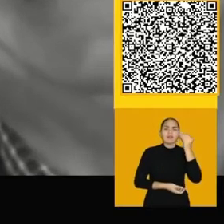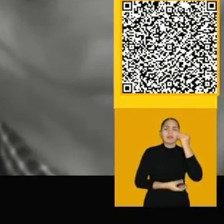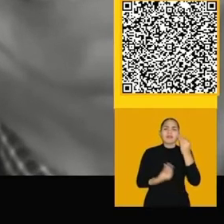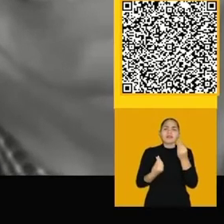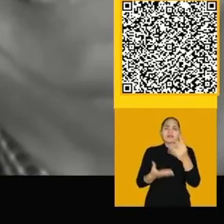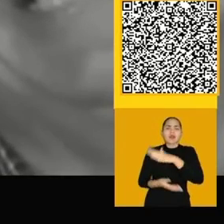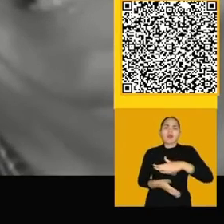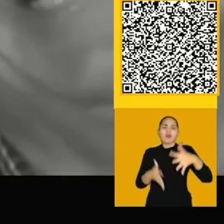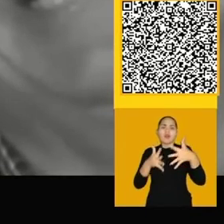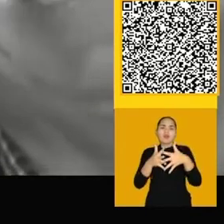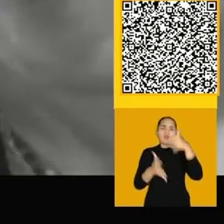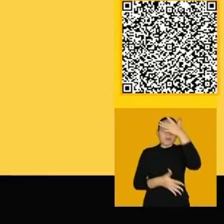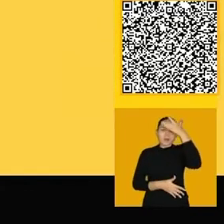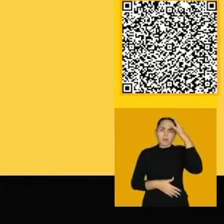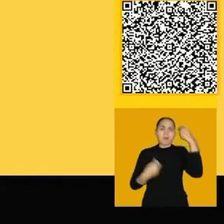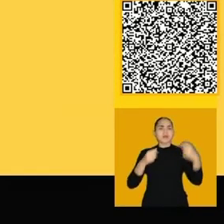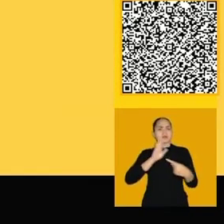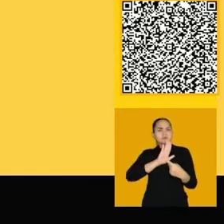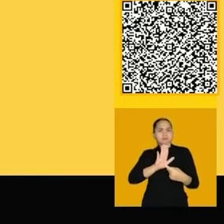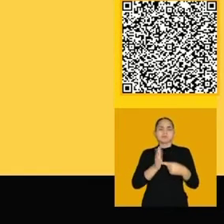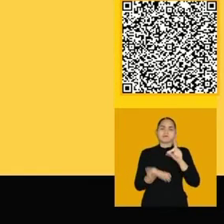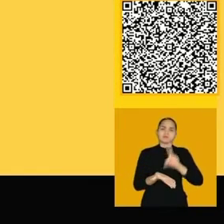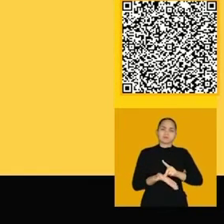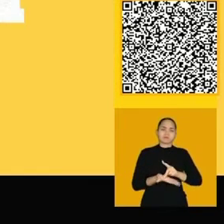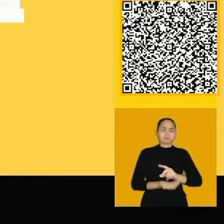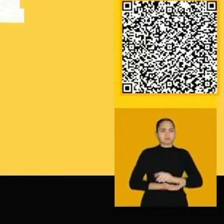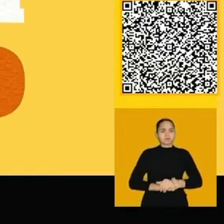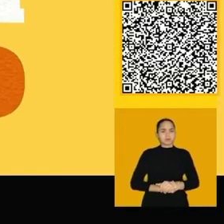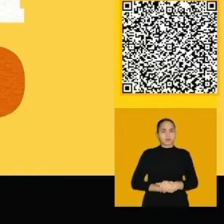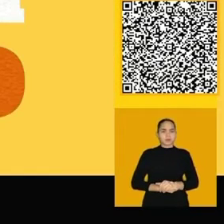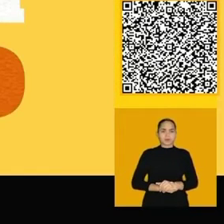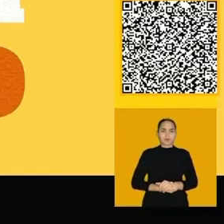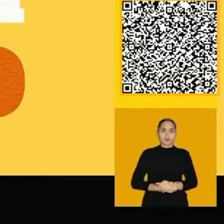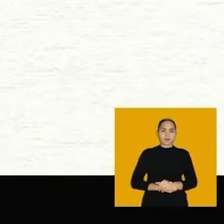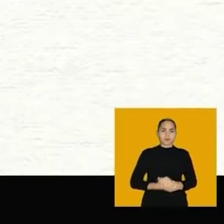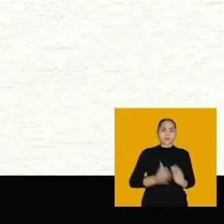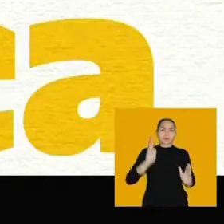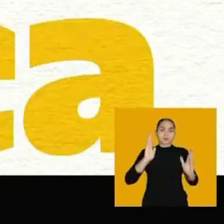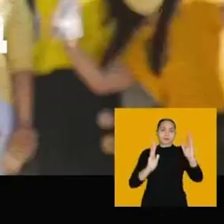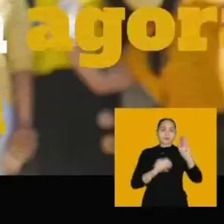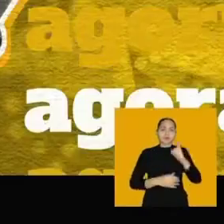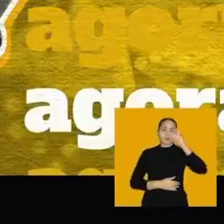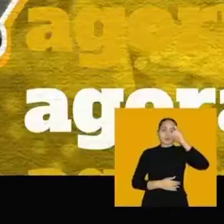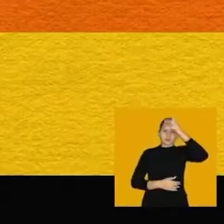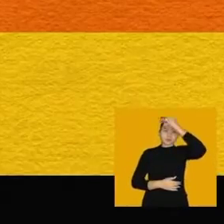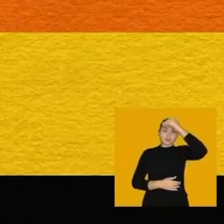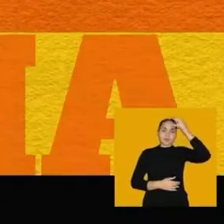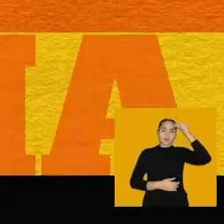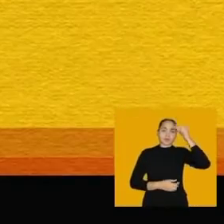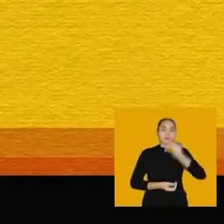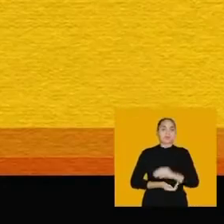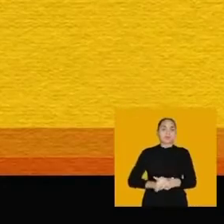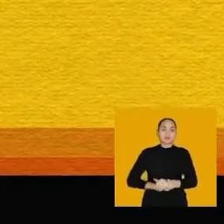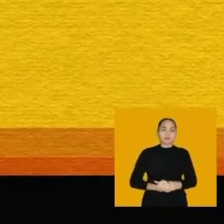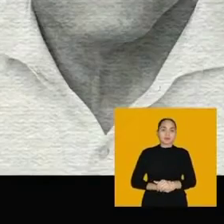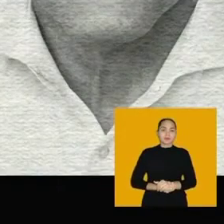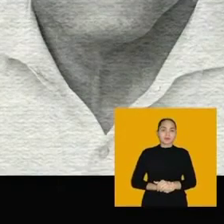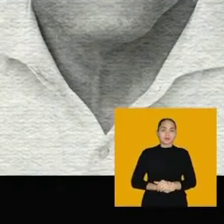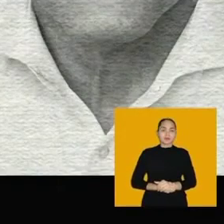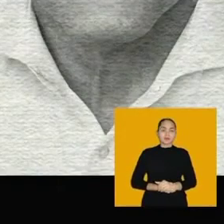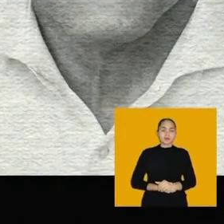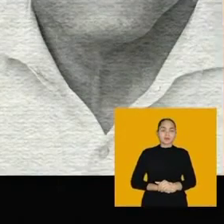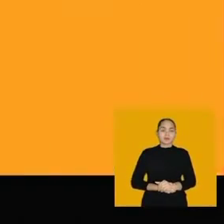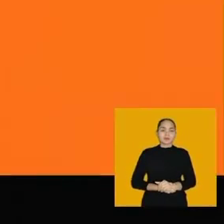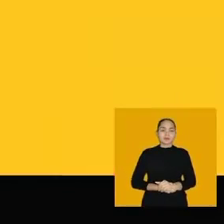capitão tenta confundir o eleitor. A verdade é sempre o melhor caminho. Começa agora o programa Sarto